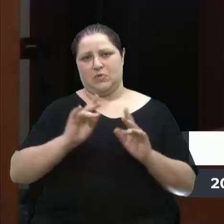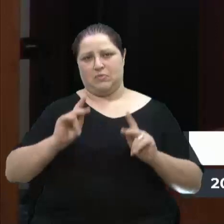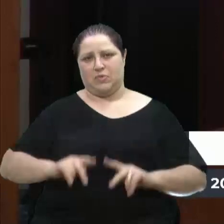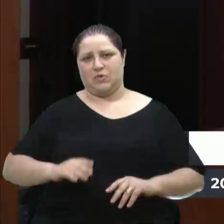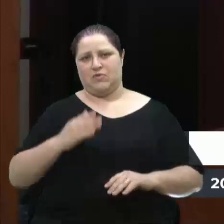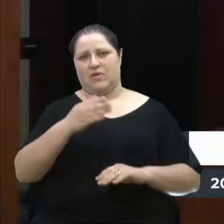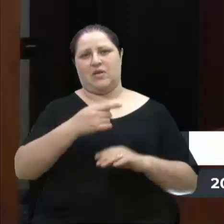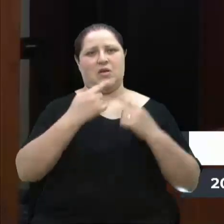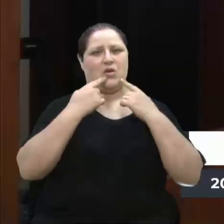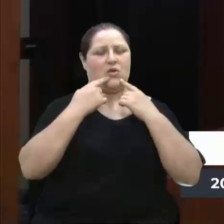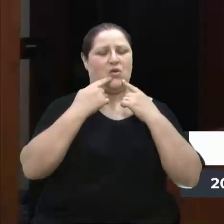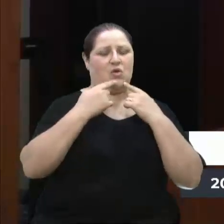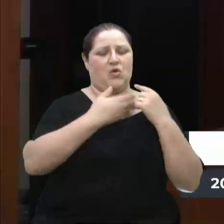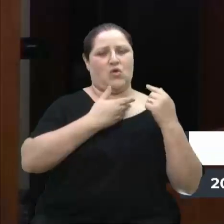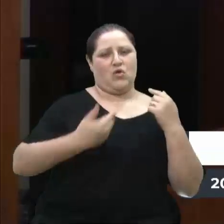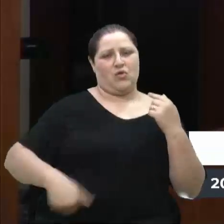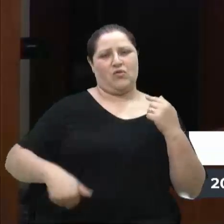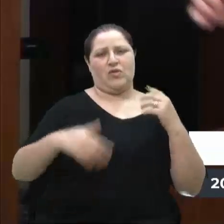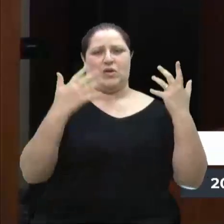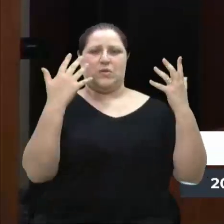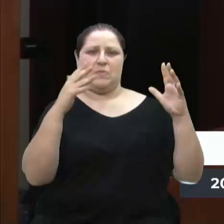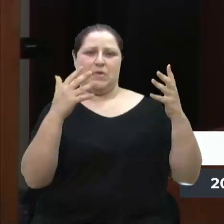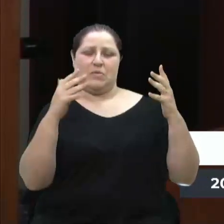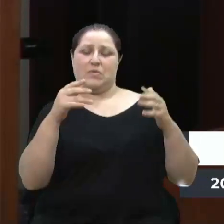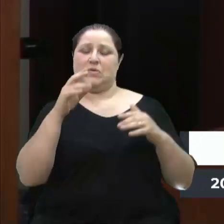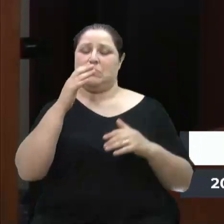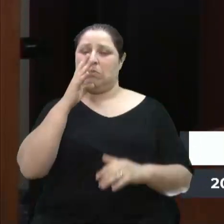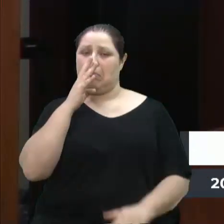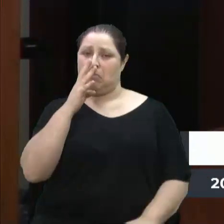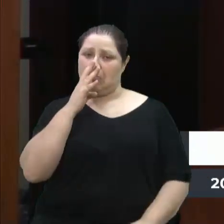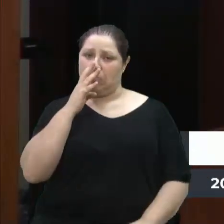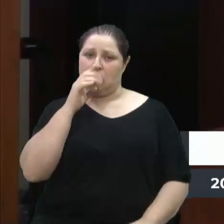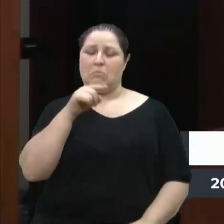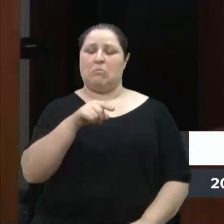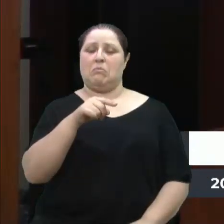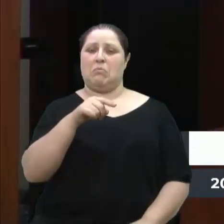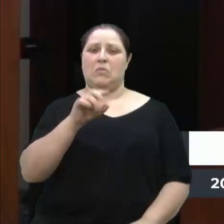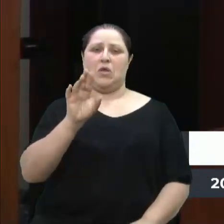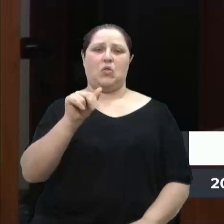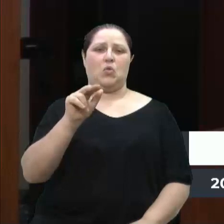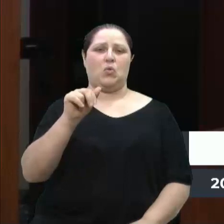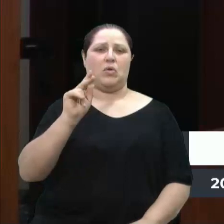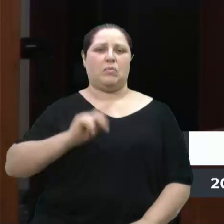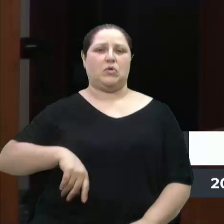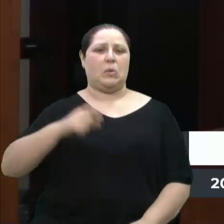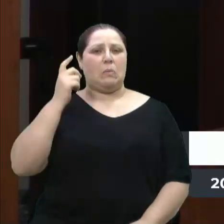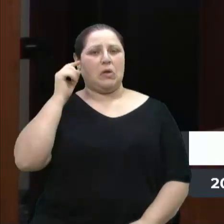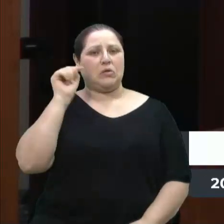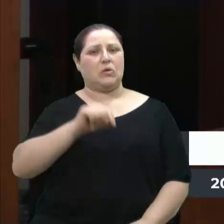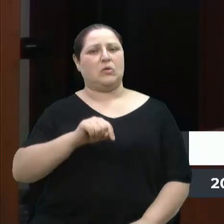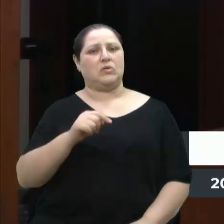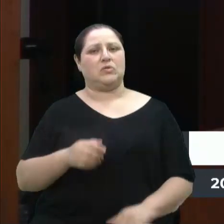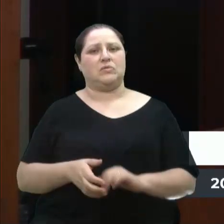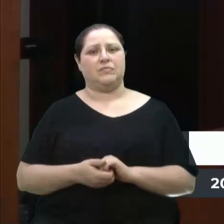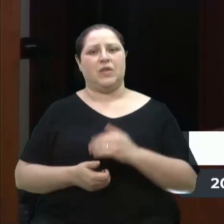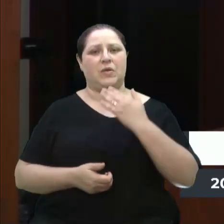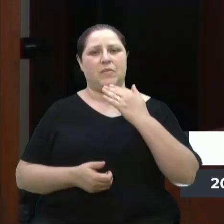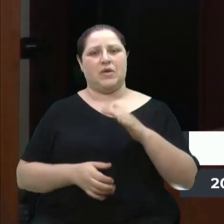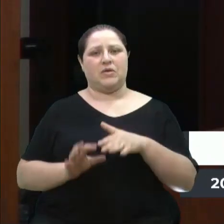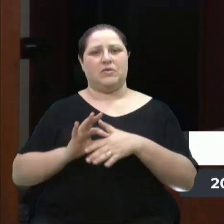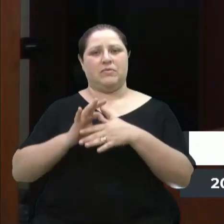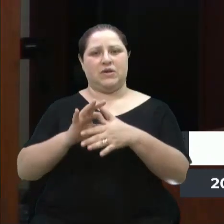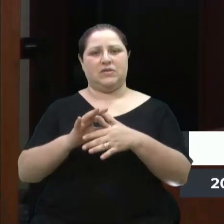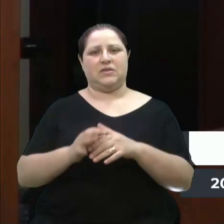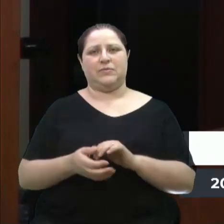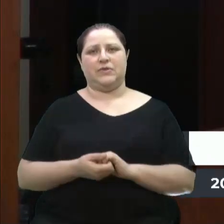governo. Que medida! Como ninguém pensou nisso antes? Peço uma declaração de líder, presidente,